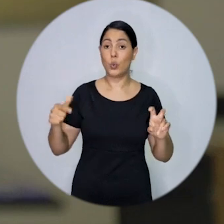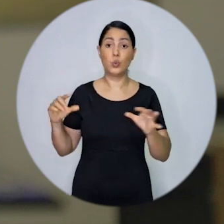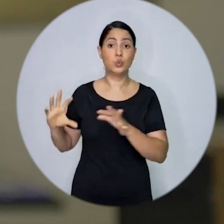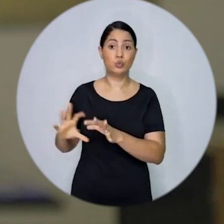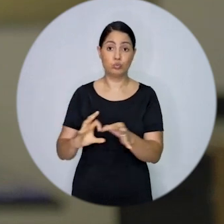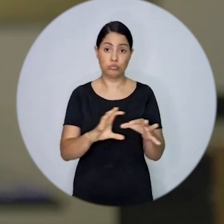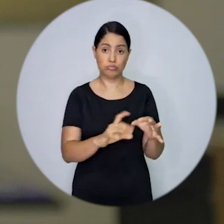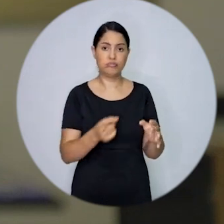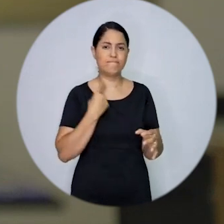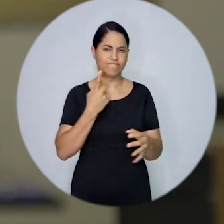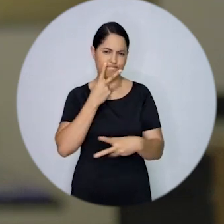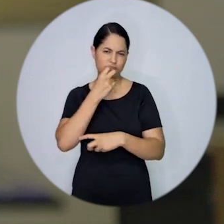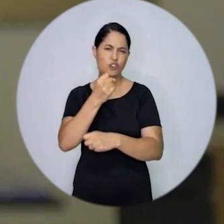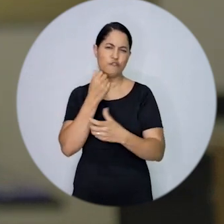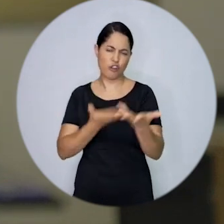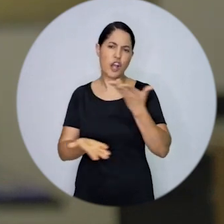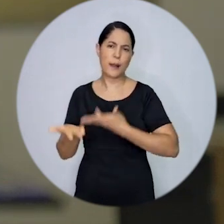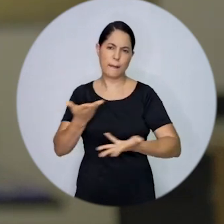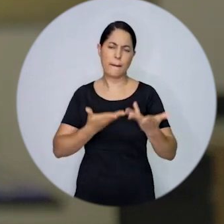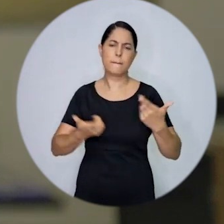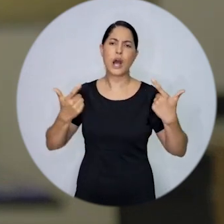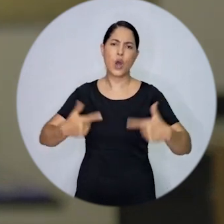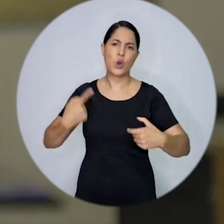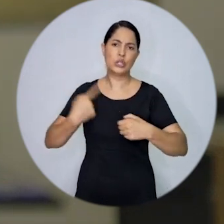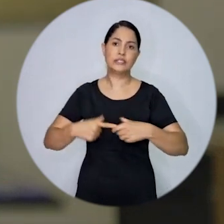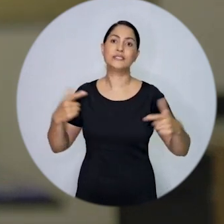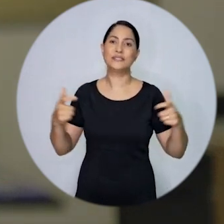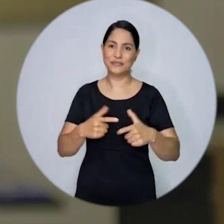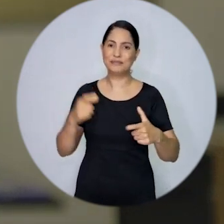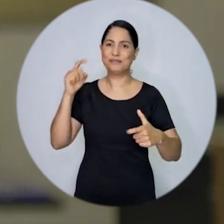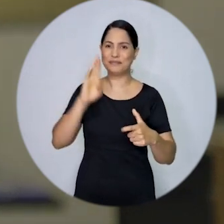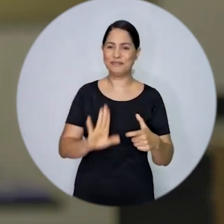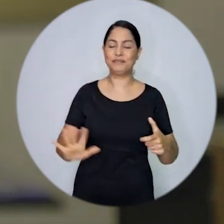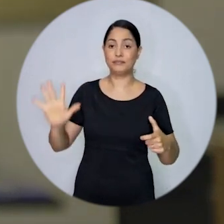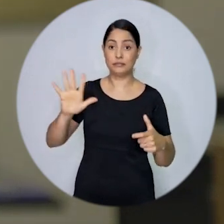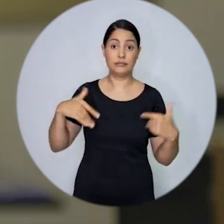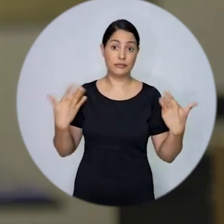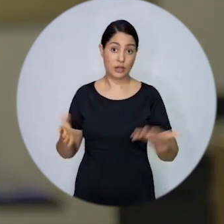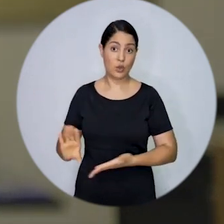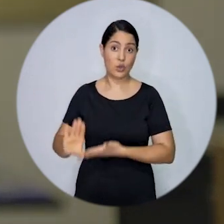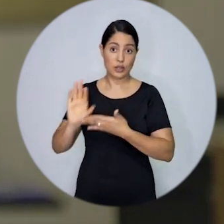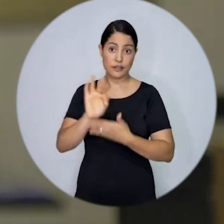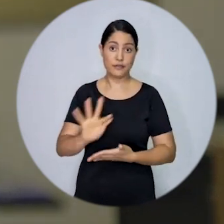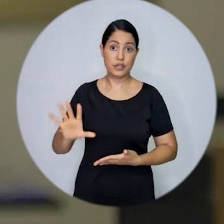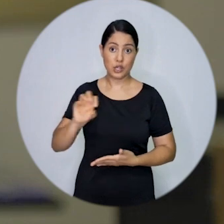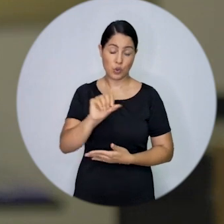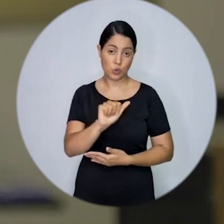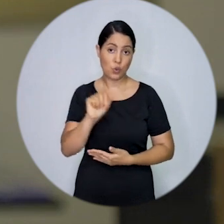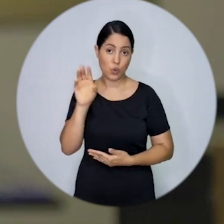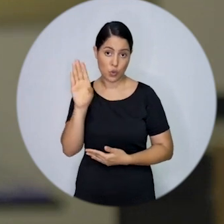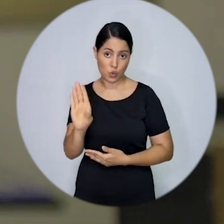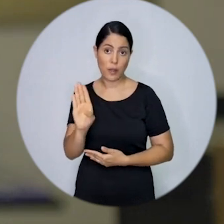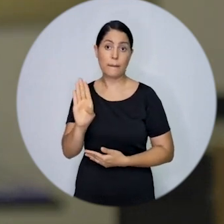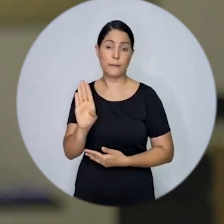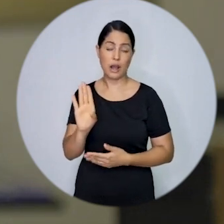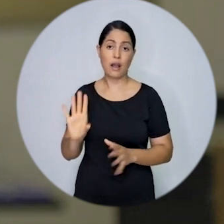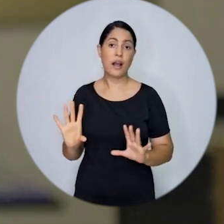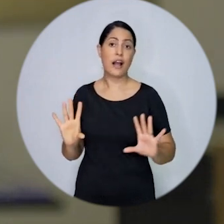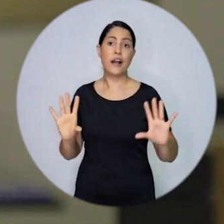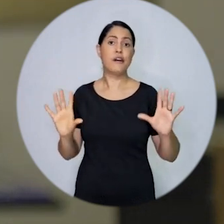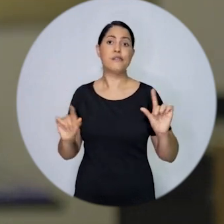assunto, com o intuito de fortalecer a advocacia no interior do país, o Conselho Federal da Ordem dos Advogados do